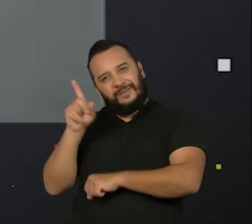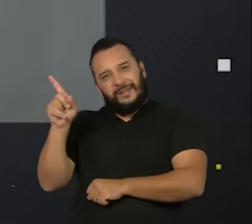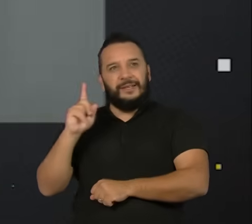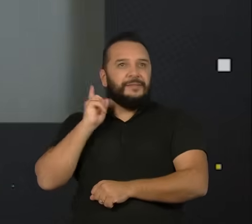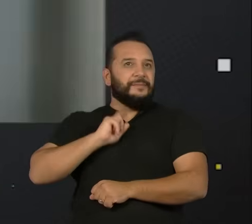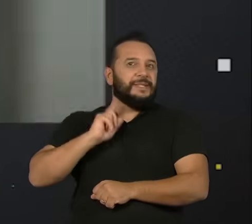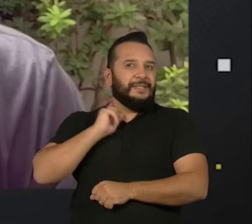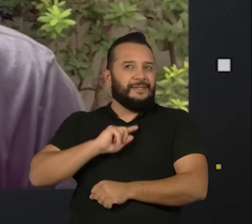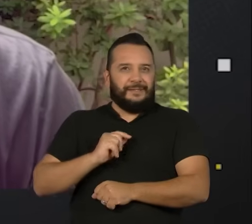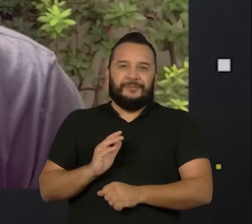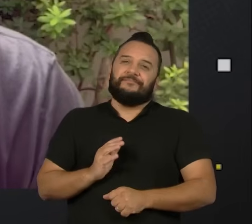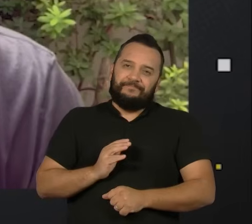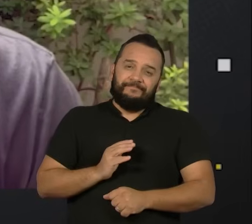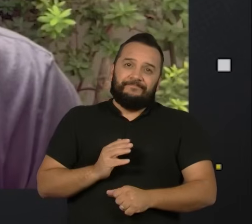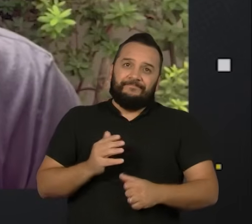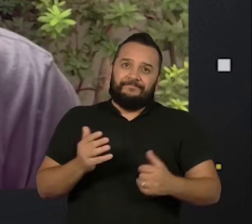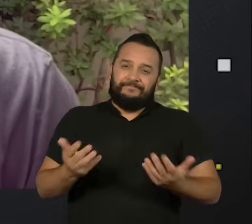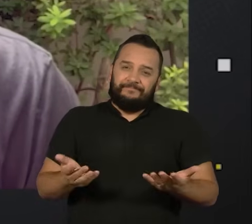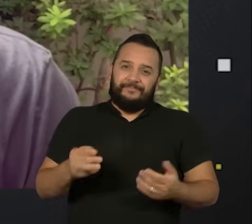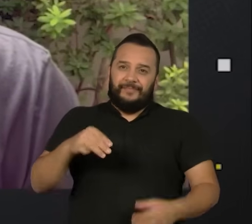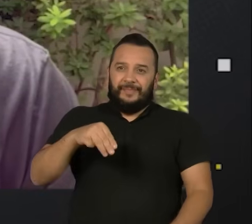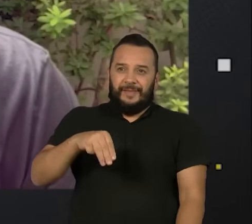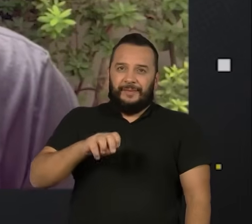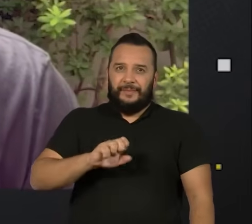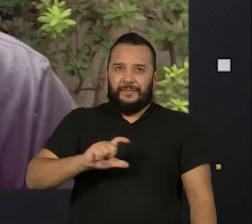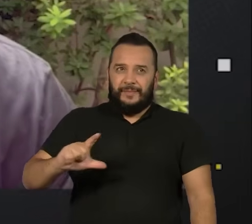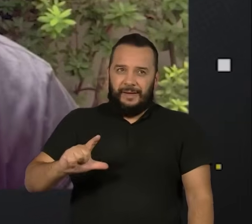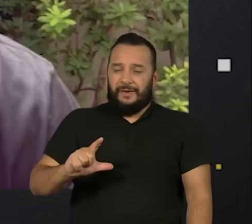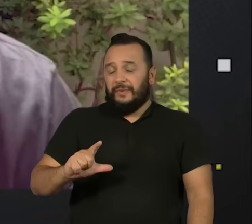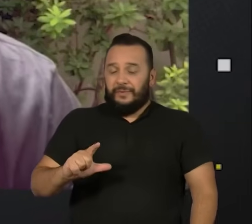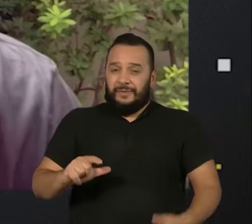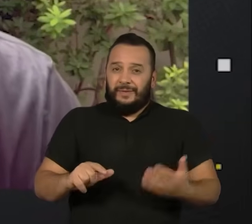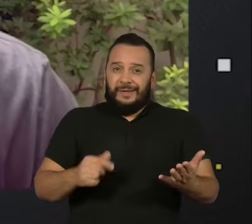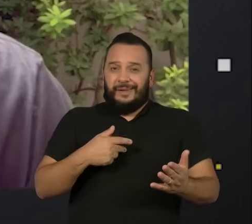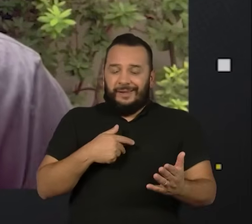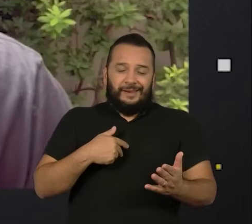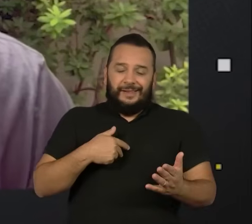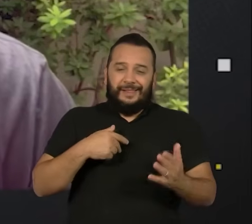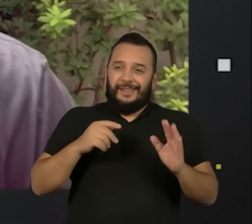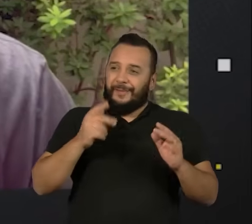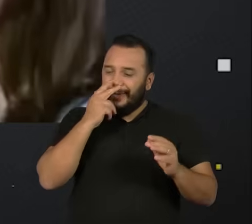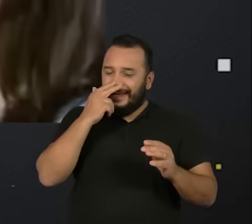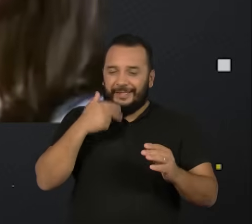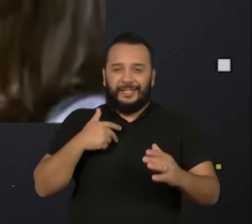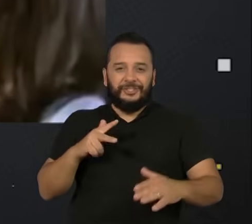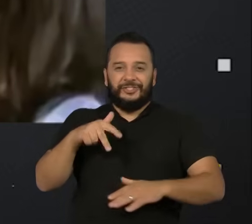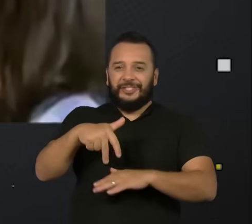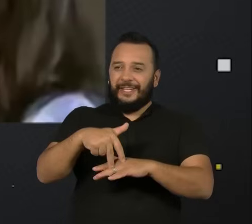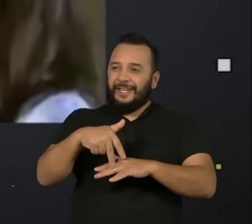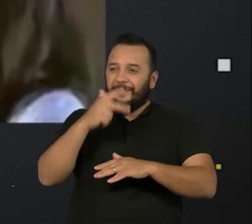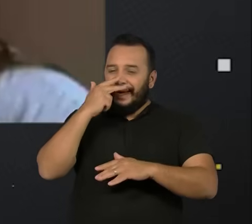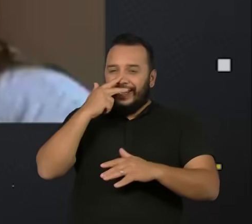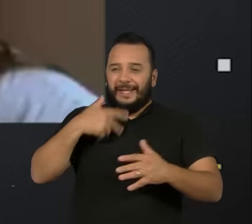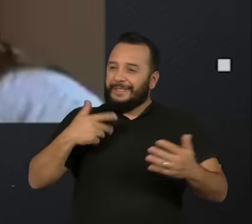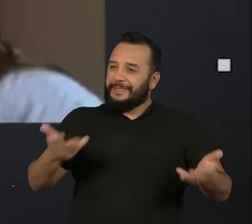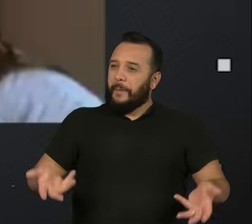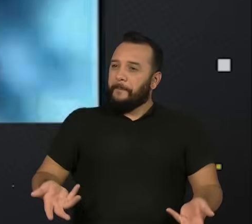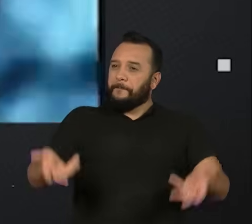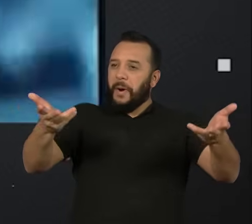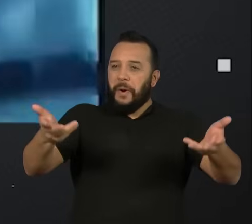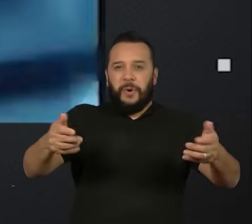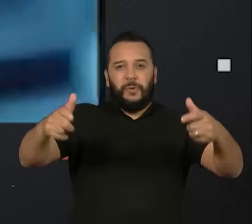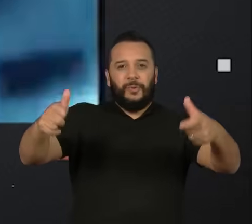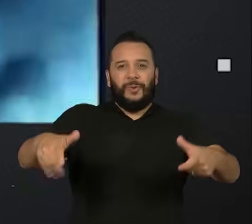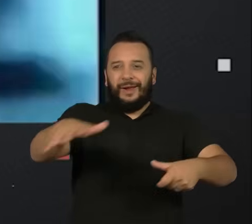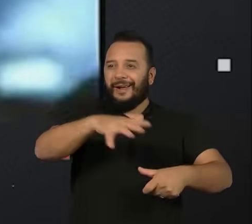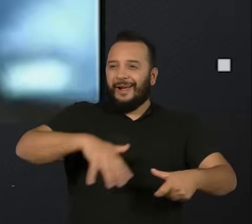do longa. A Mel é o tipo de atriz que quando entra num set, ela ilumina, ela muda a energia do lugar, ela vem